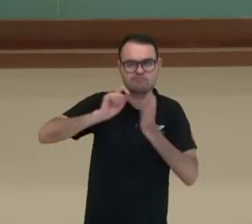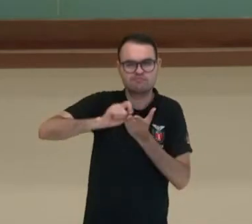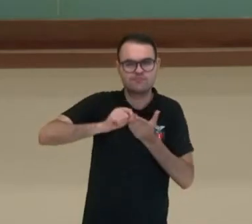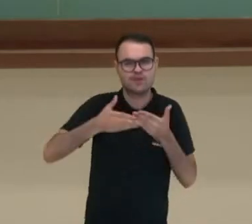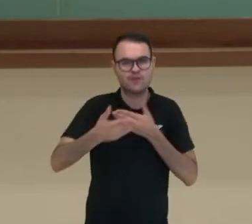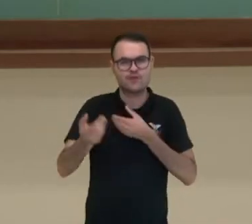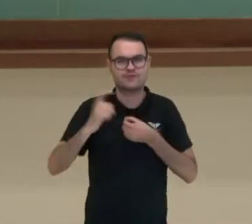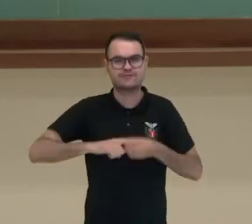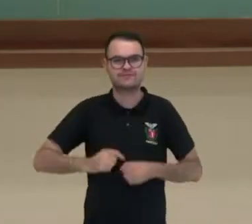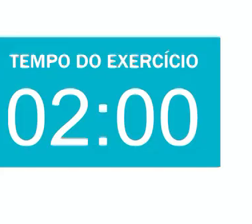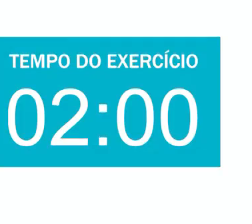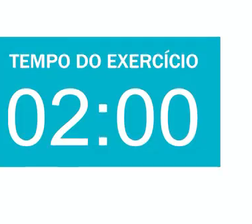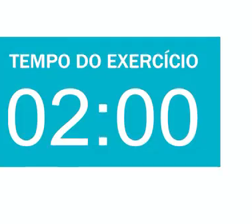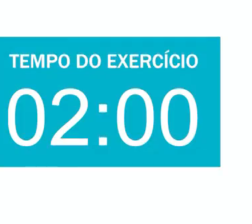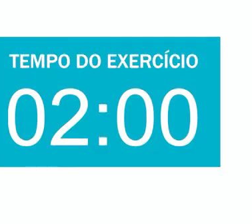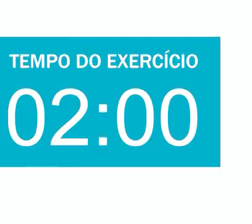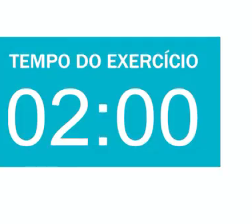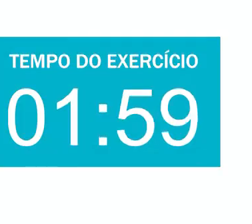retorno.